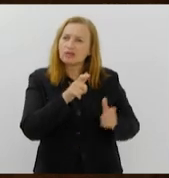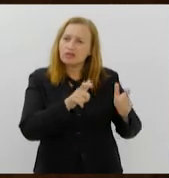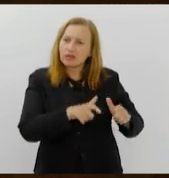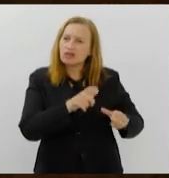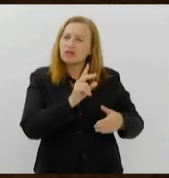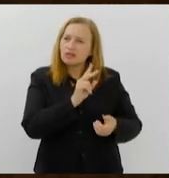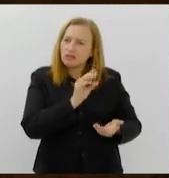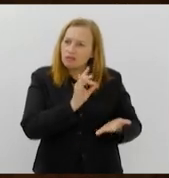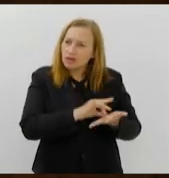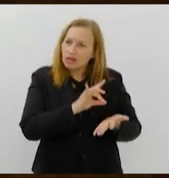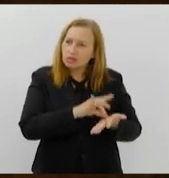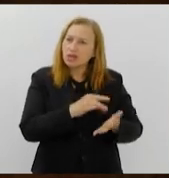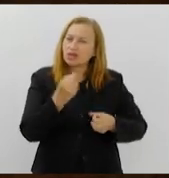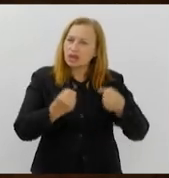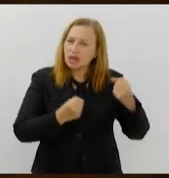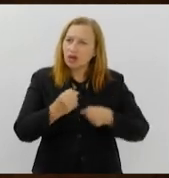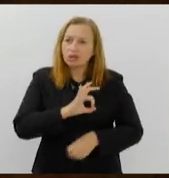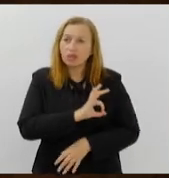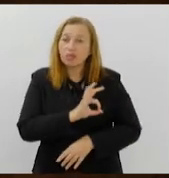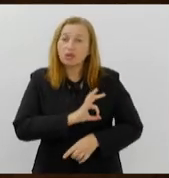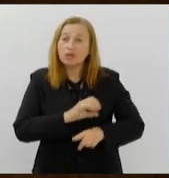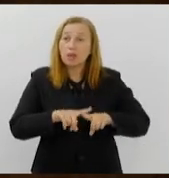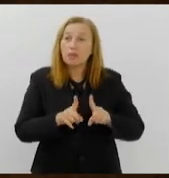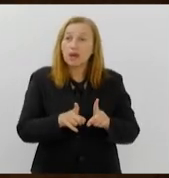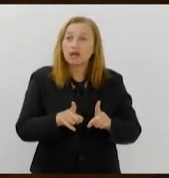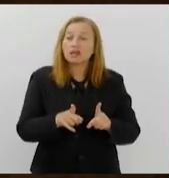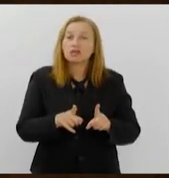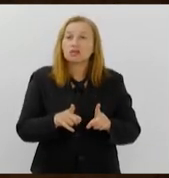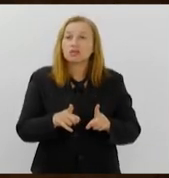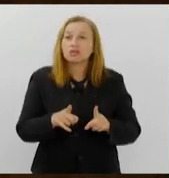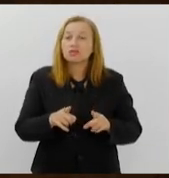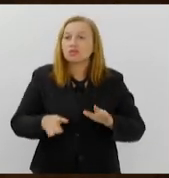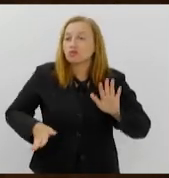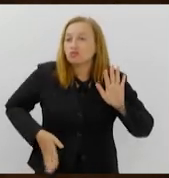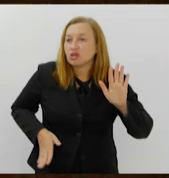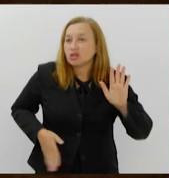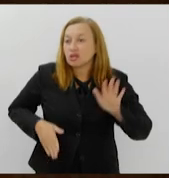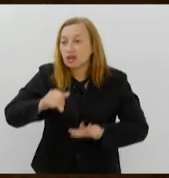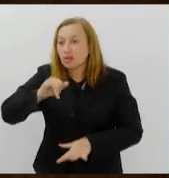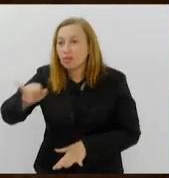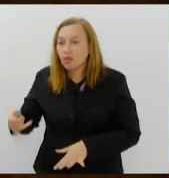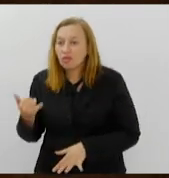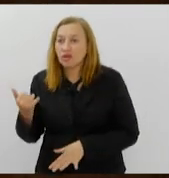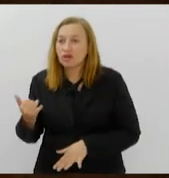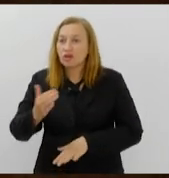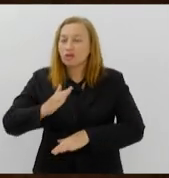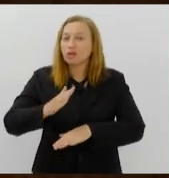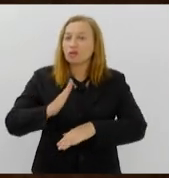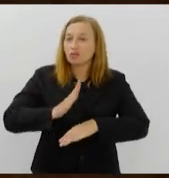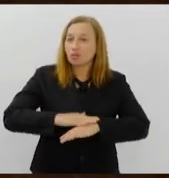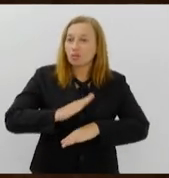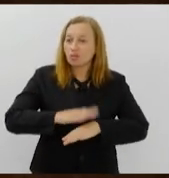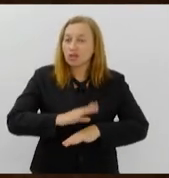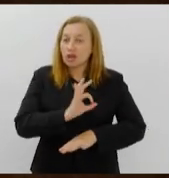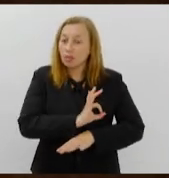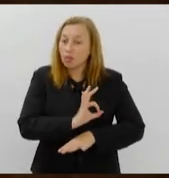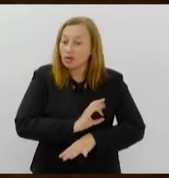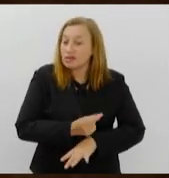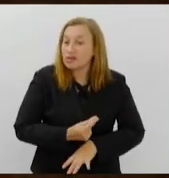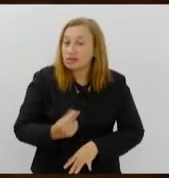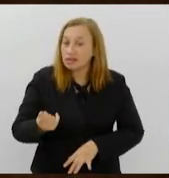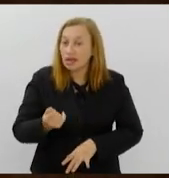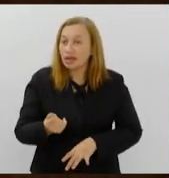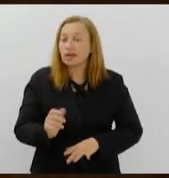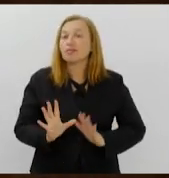viaturas da Polícia Militar, mas que os bandidos se aproveitam do momento em que os policiais militares não estão presentes para